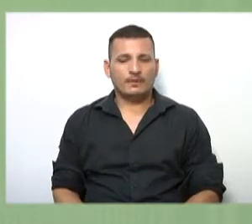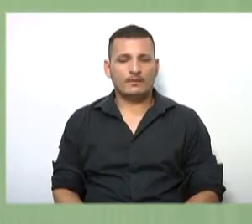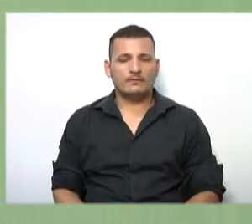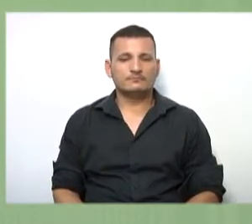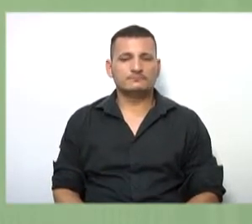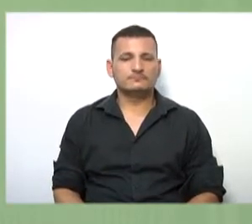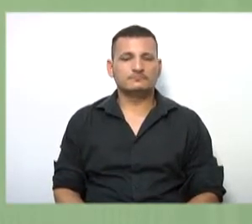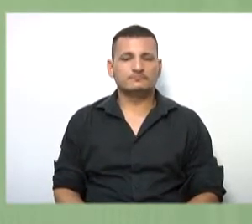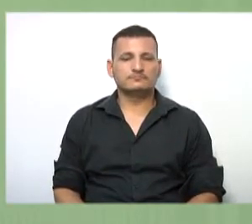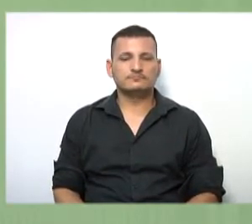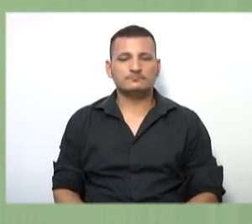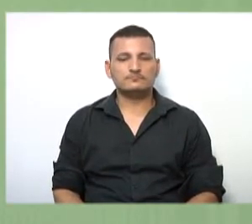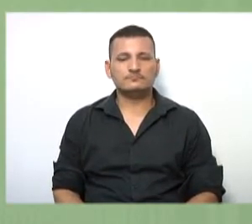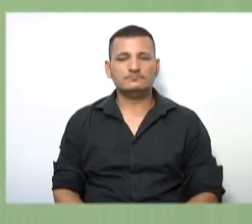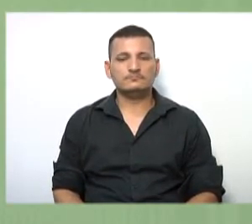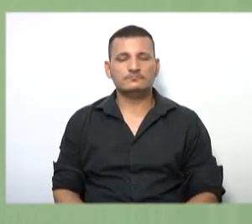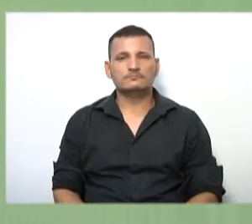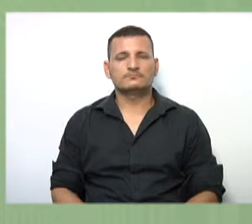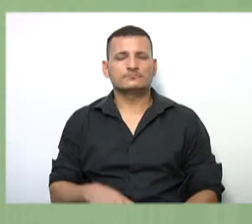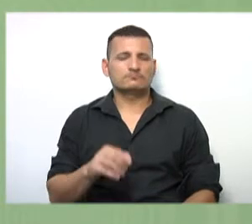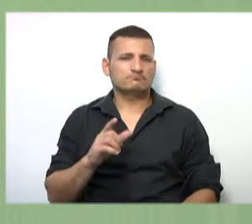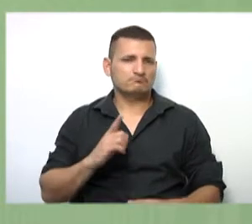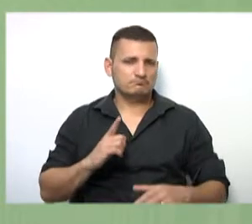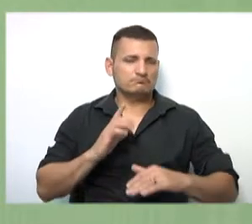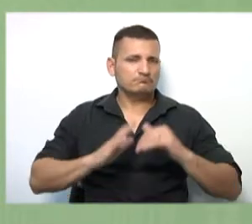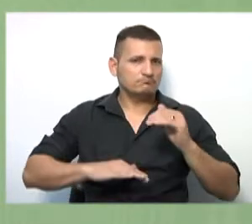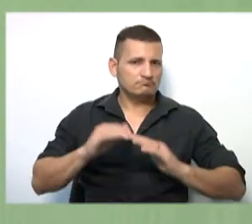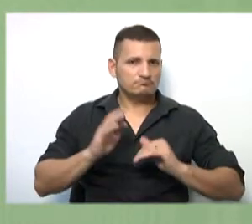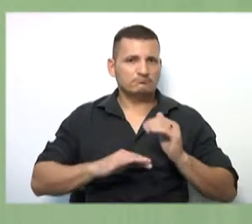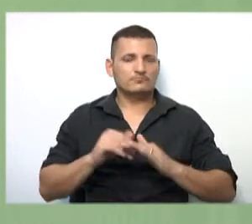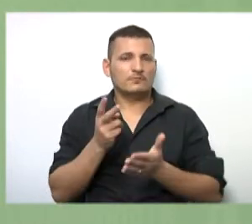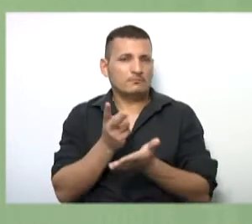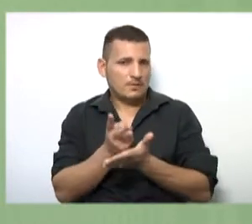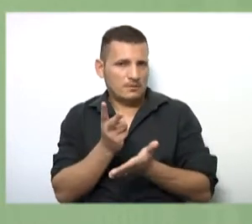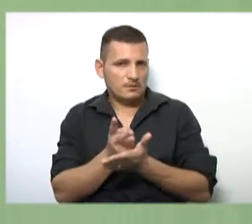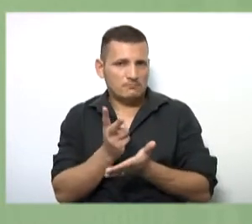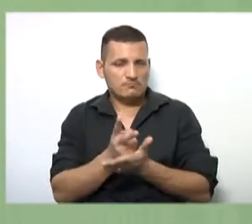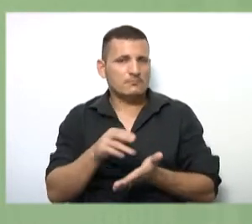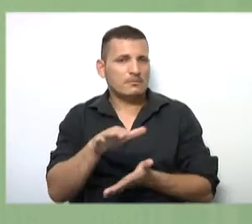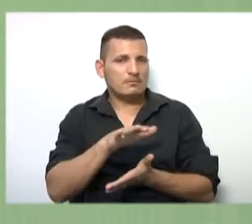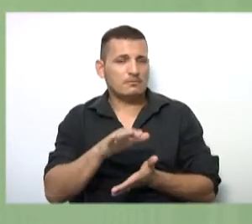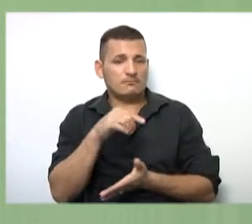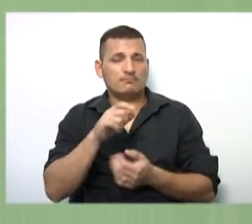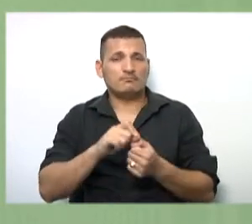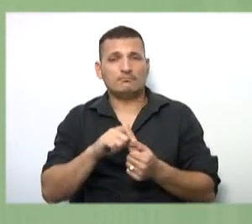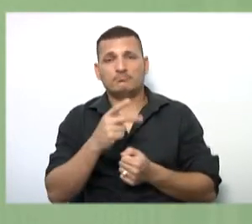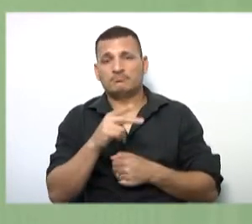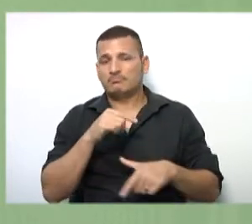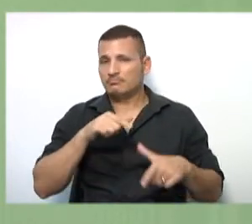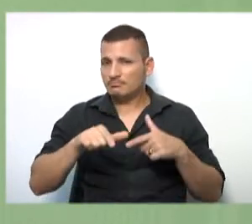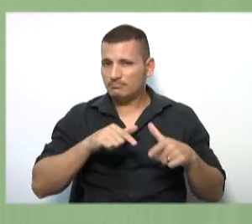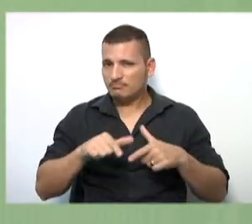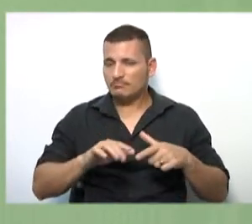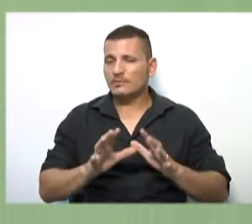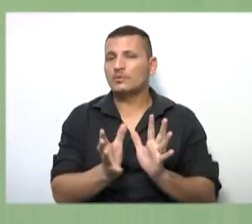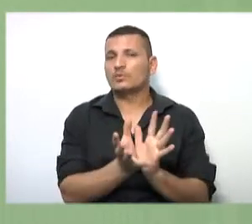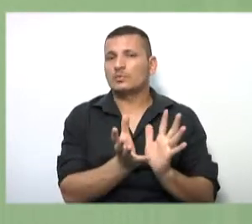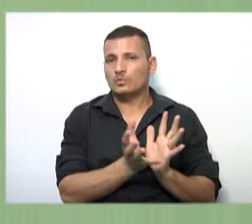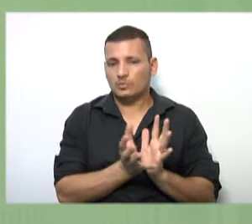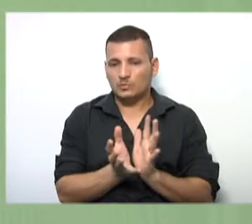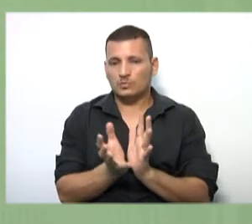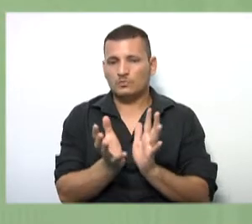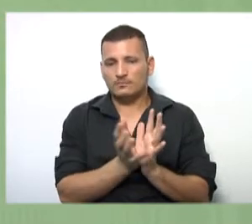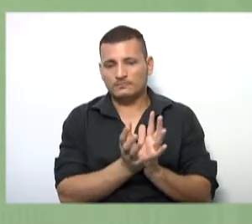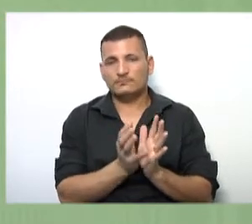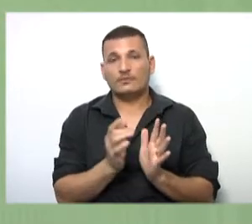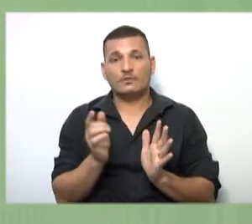Em geral, são formadas por profissionais de um mesmo ramo que realizam suas atividades coletivamente. Para a